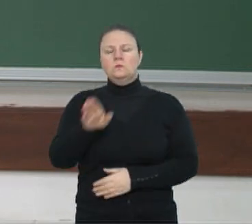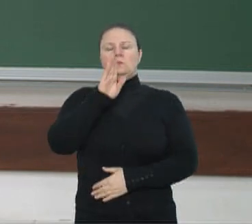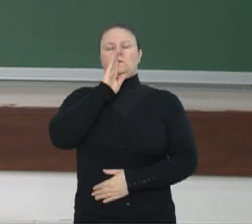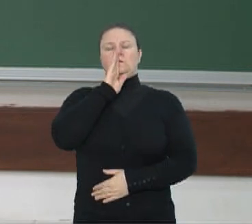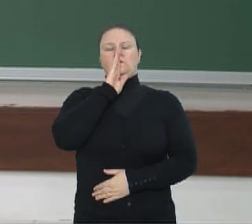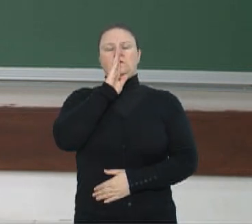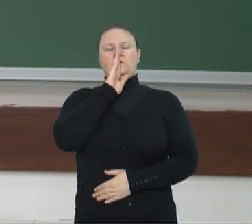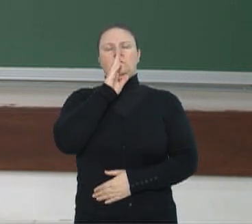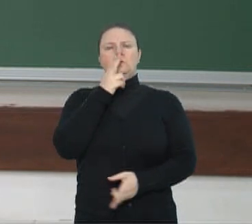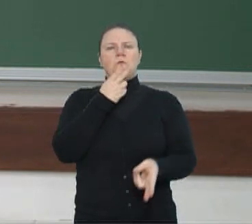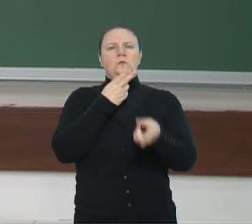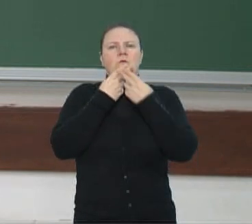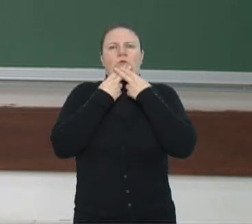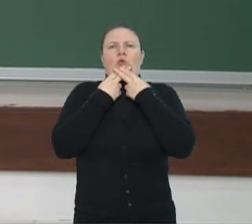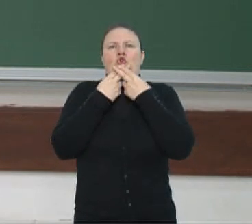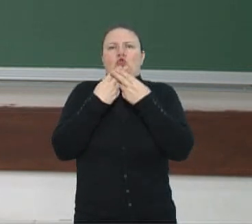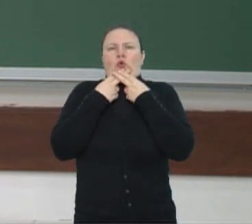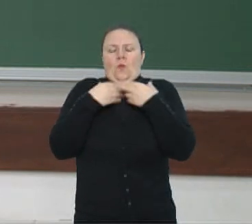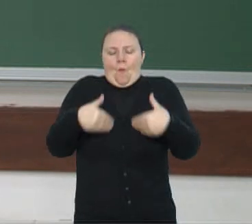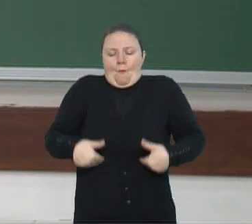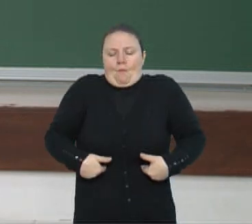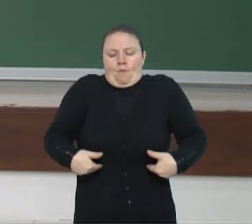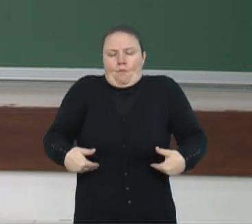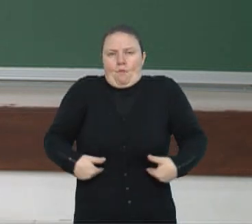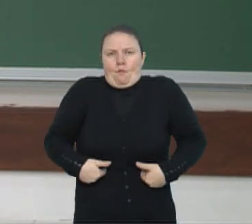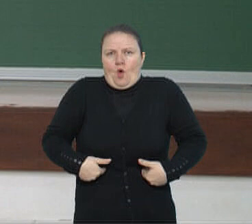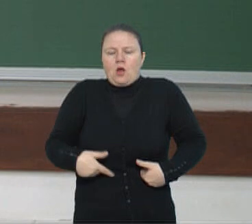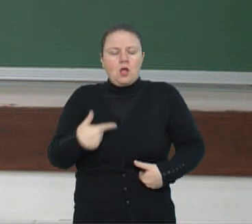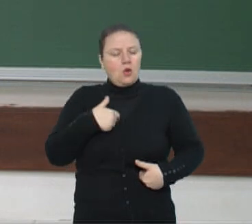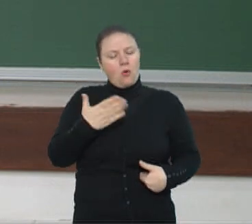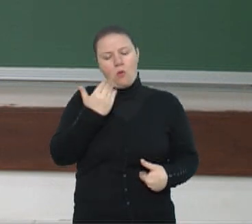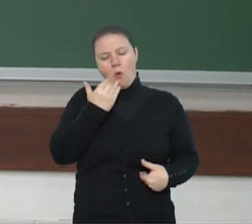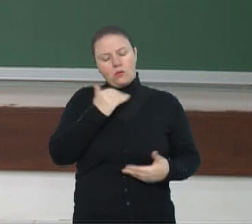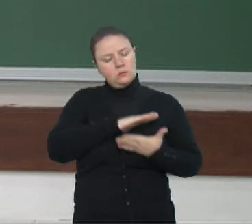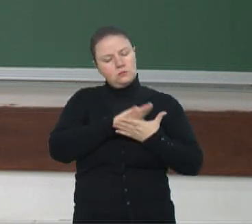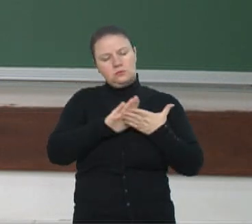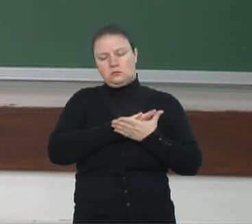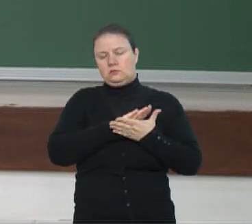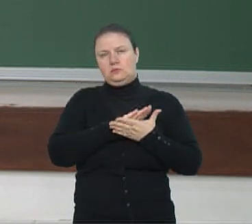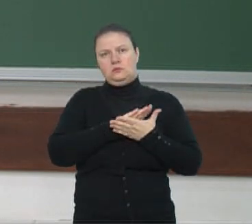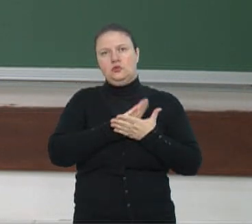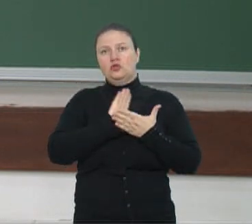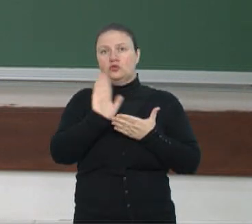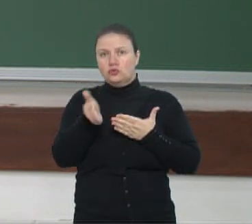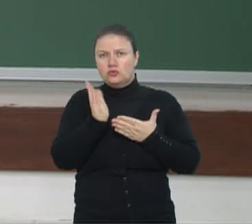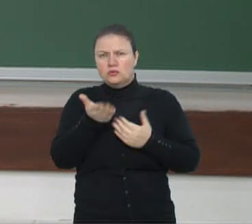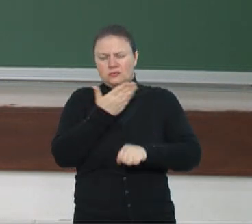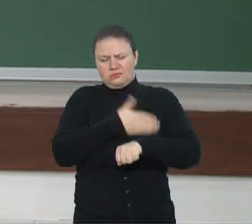a não comer enquanto as suas exigências não forem ouvidas. Isso já foi feito por